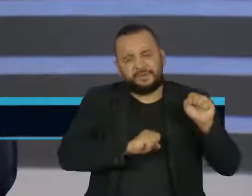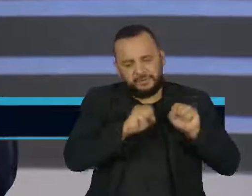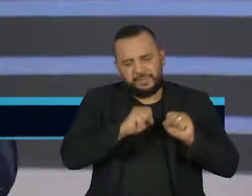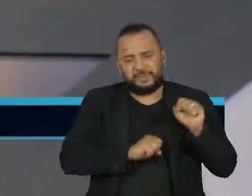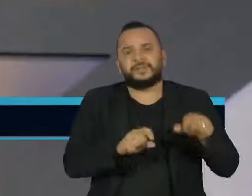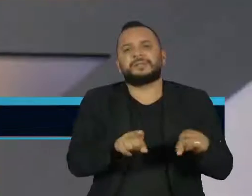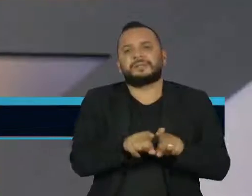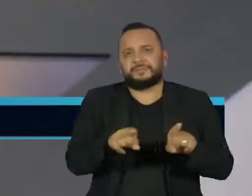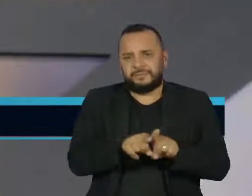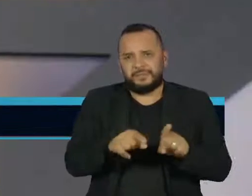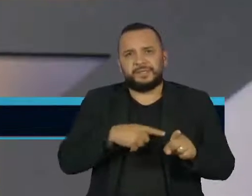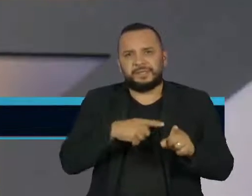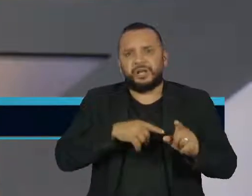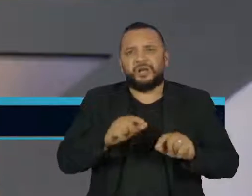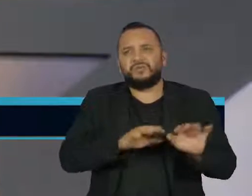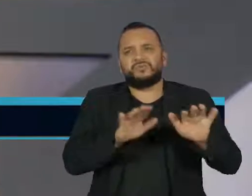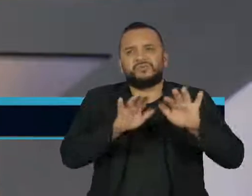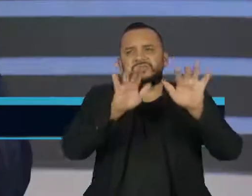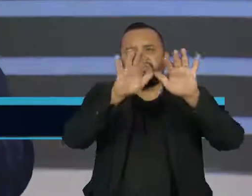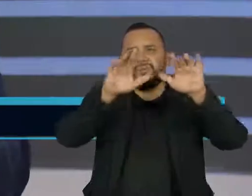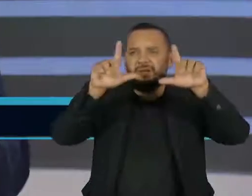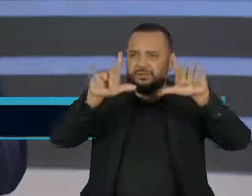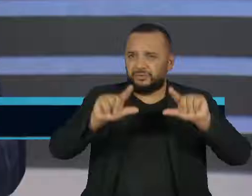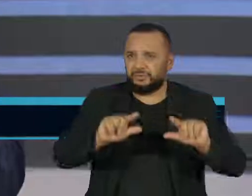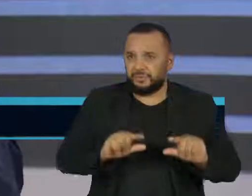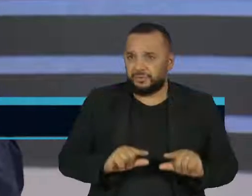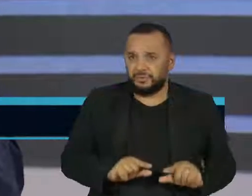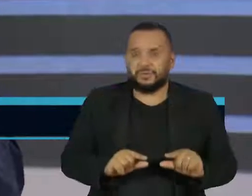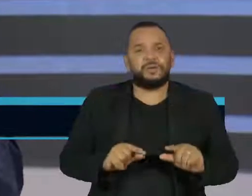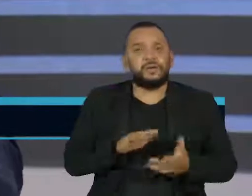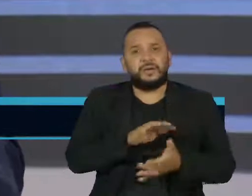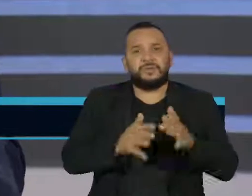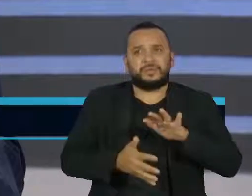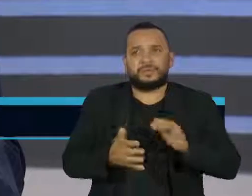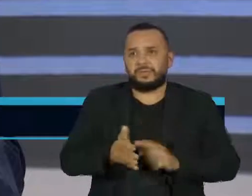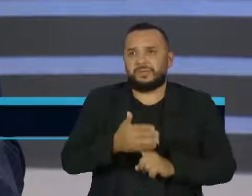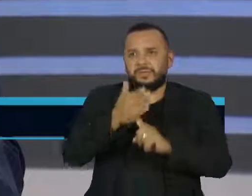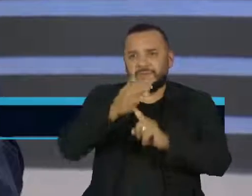pelo Capaz, a descarbonização, fazendo essa verdadeira revolução